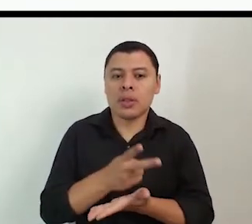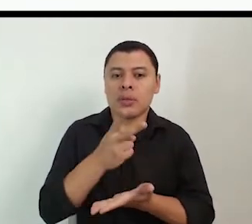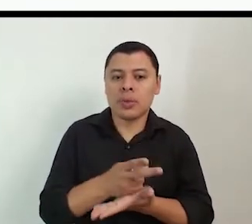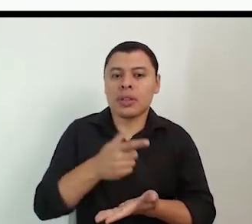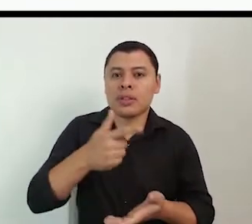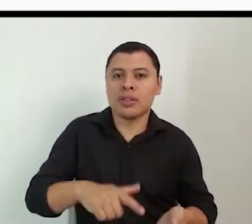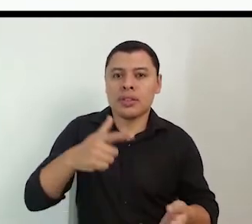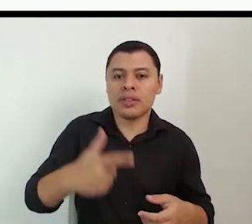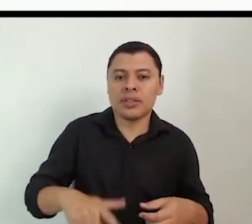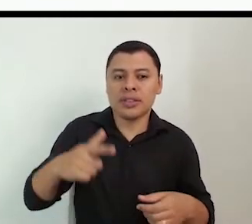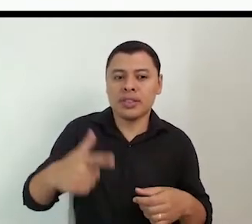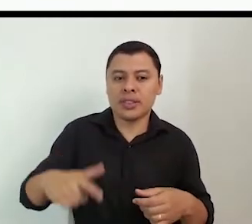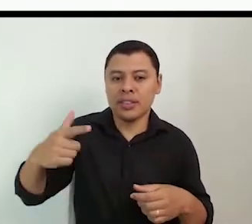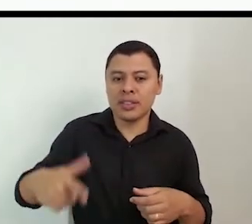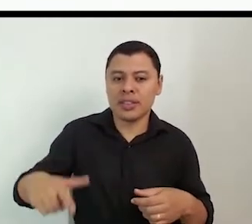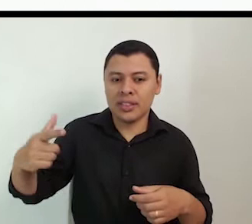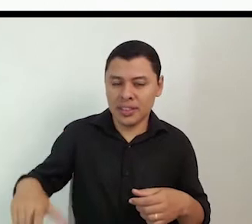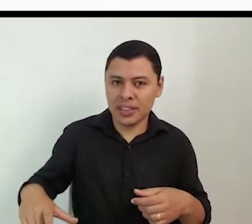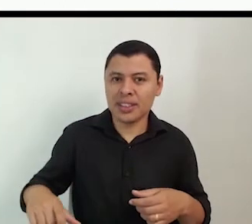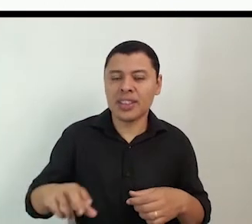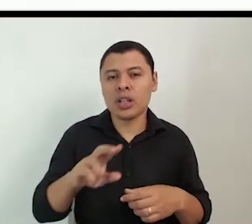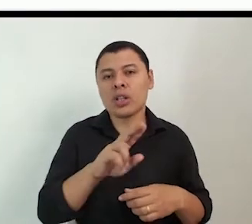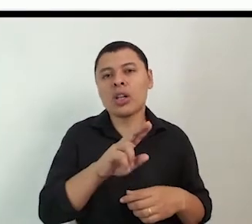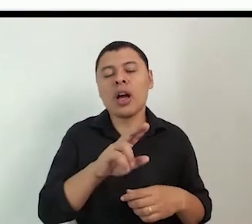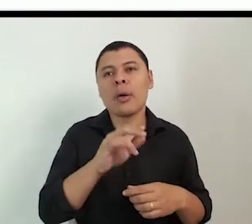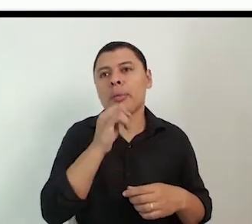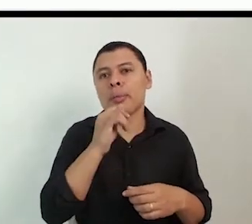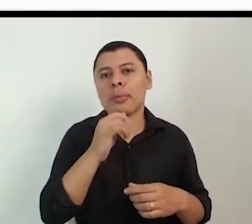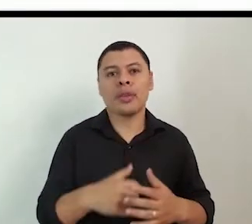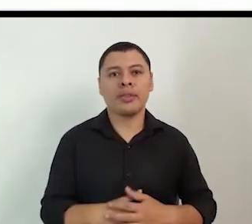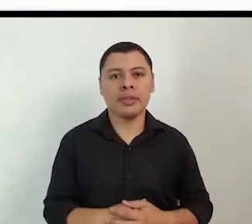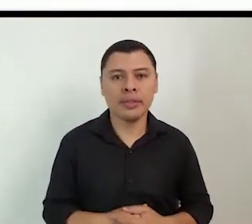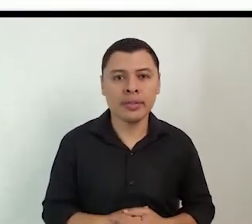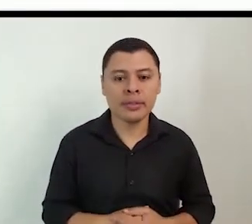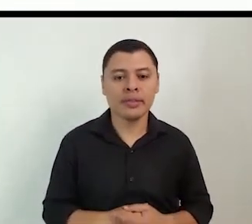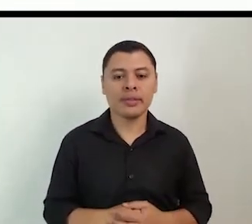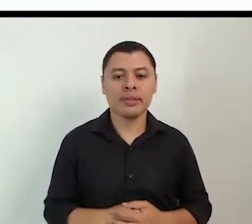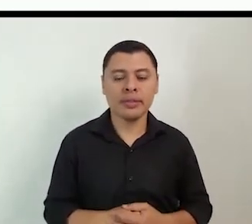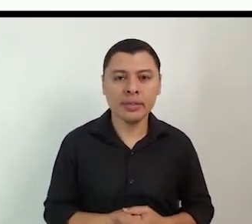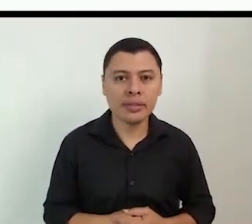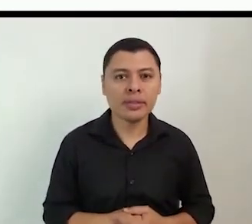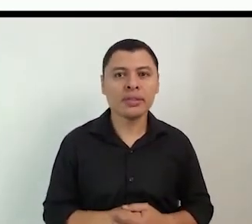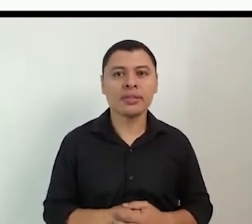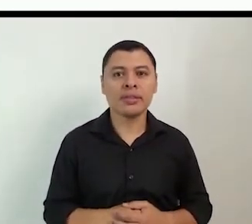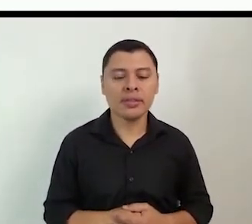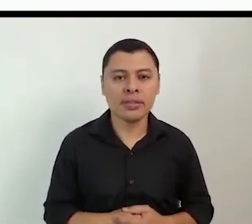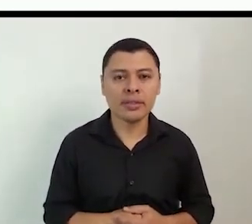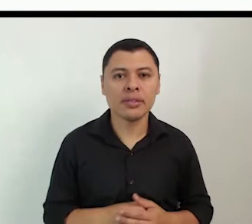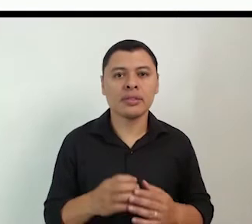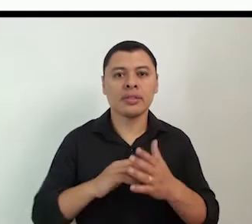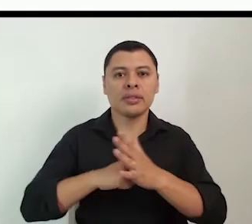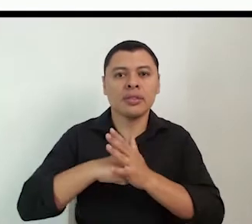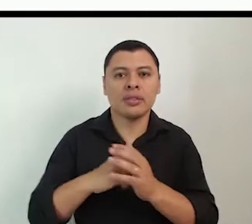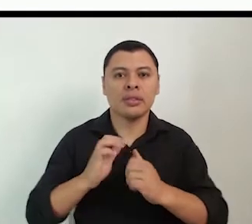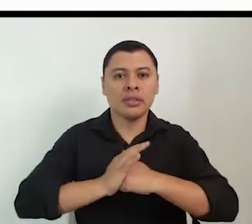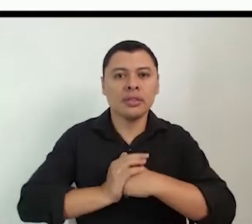de stims ou estímulos. Por exemplo, se balançar para frente e para trás, estralar os